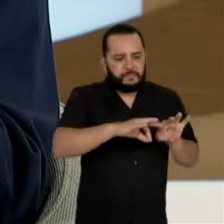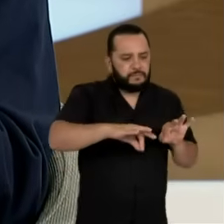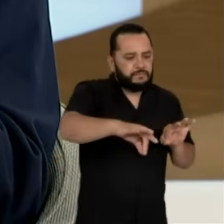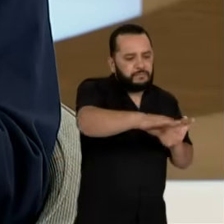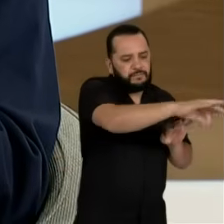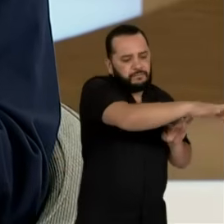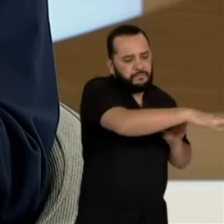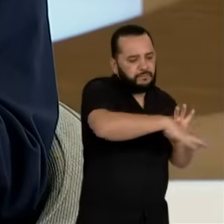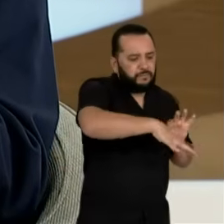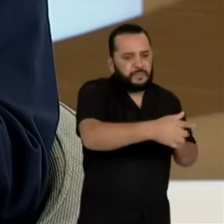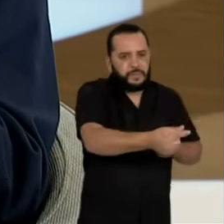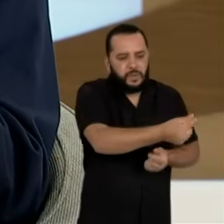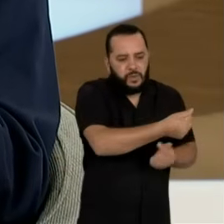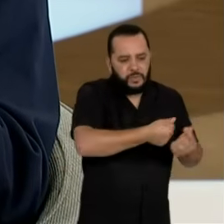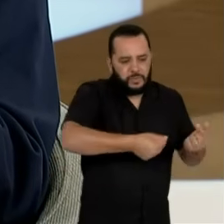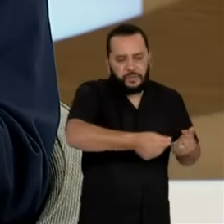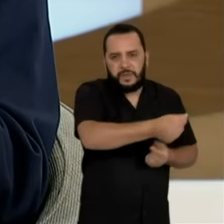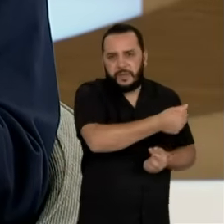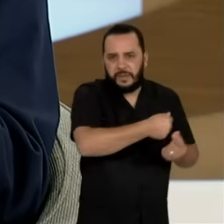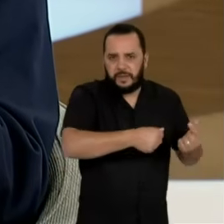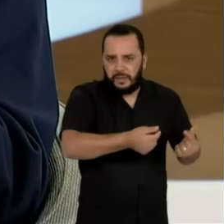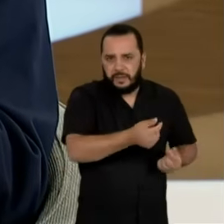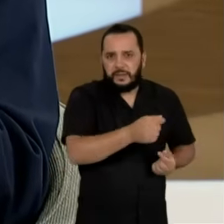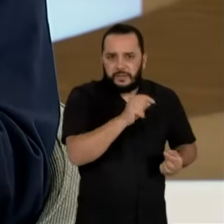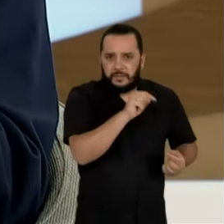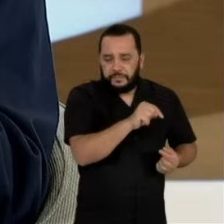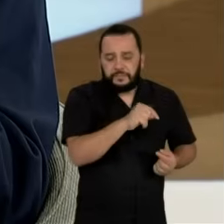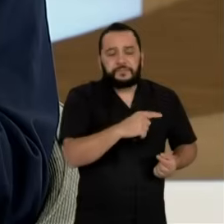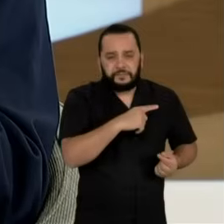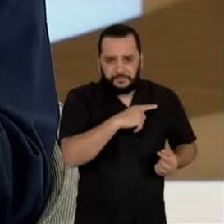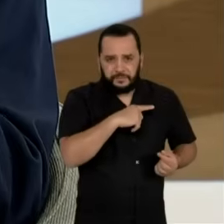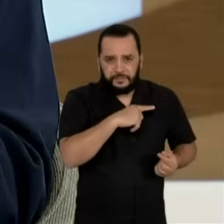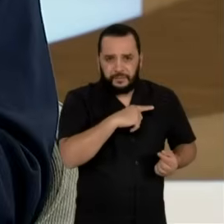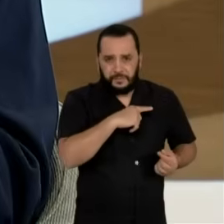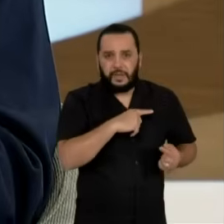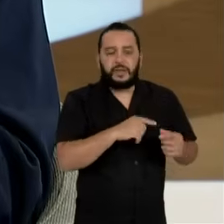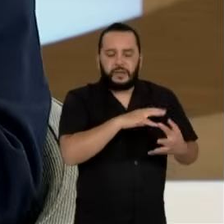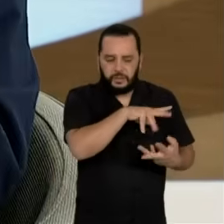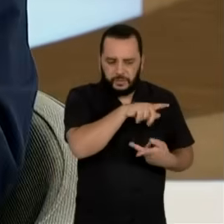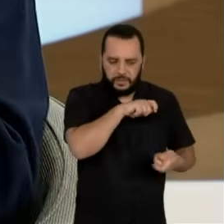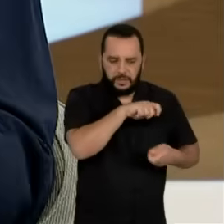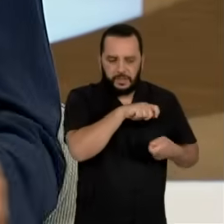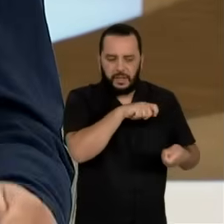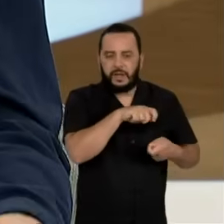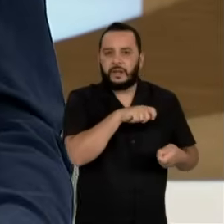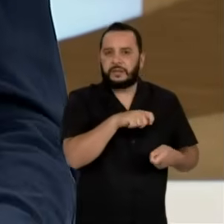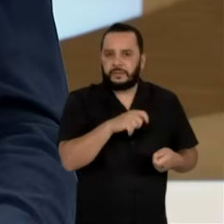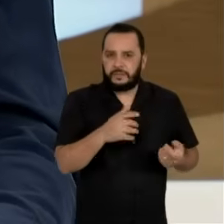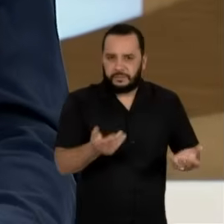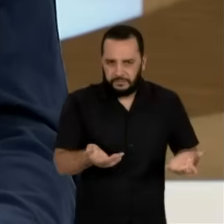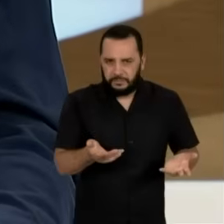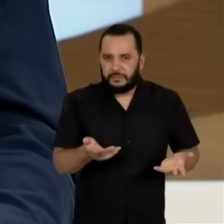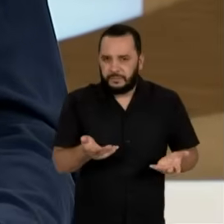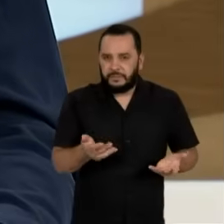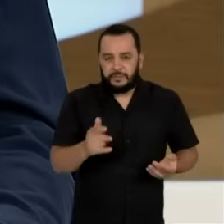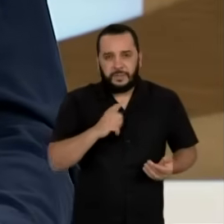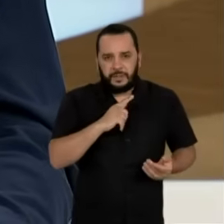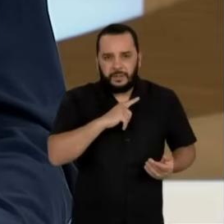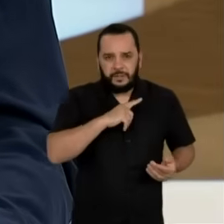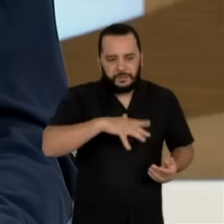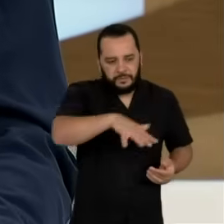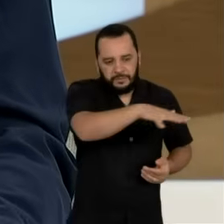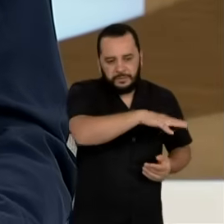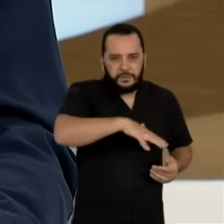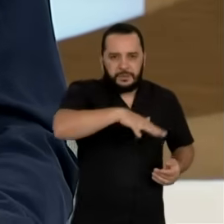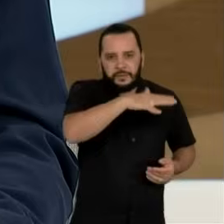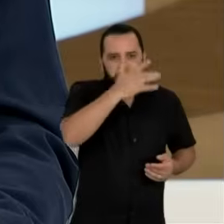atividades econômicas sem fins, atividades econômicas sustentáveis, né? Então, são áreas que não há especulação